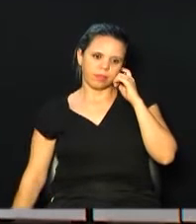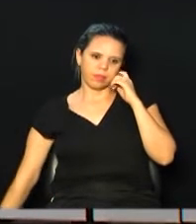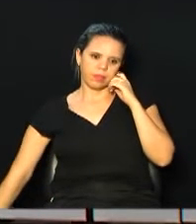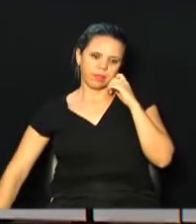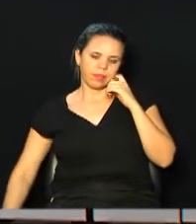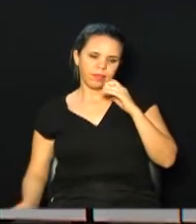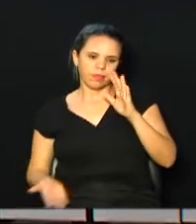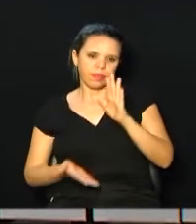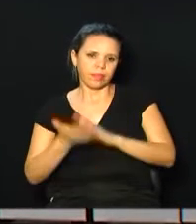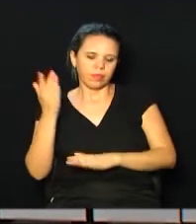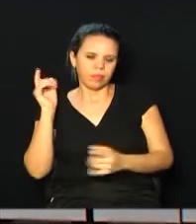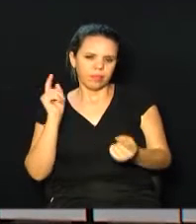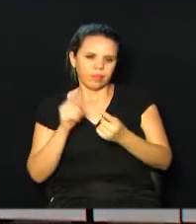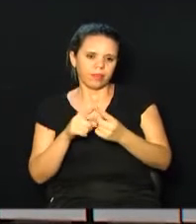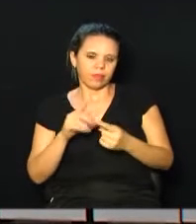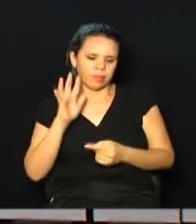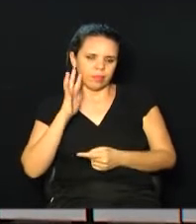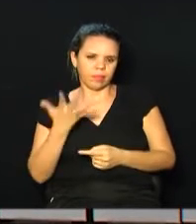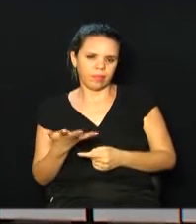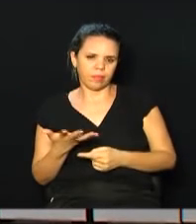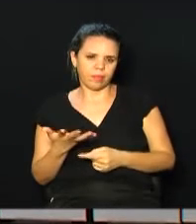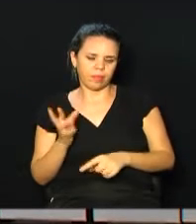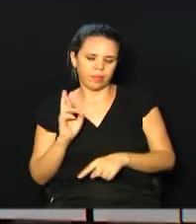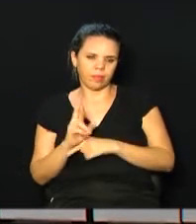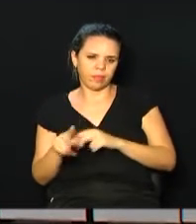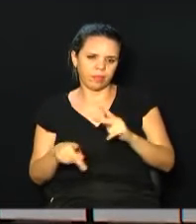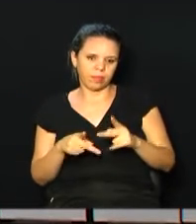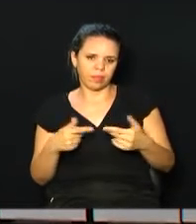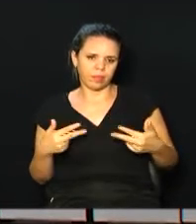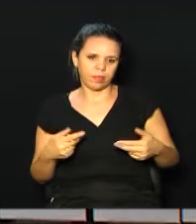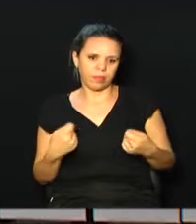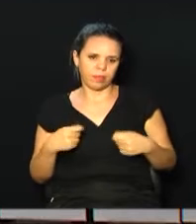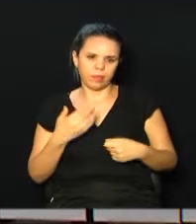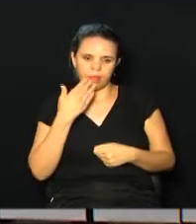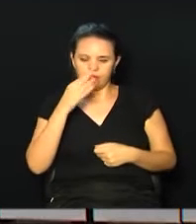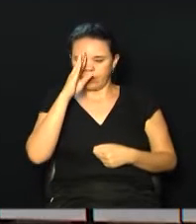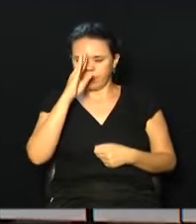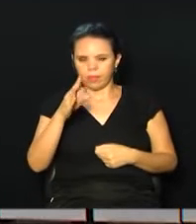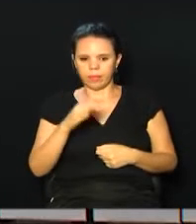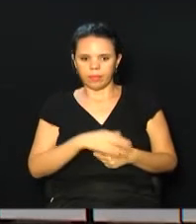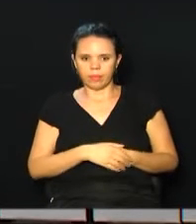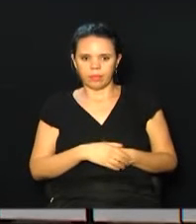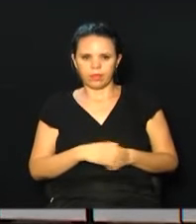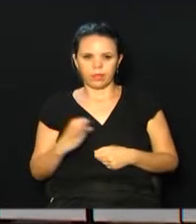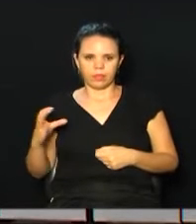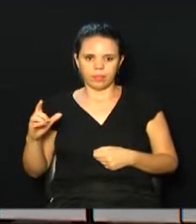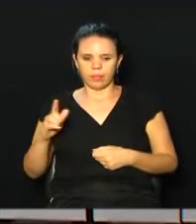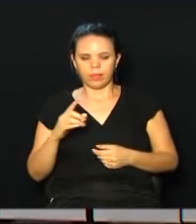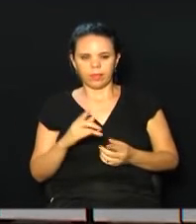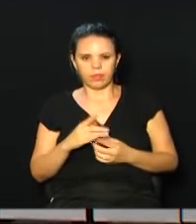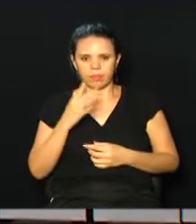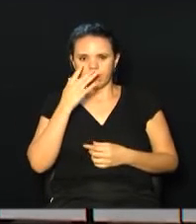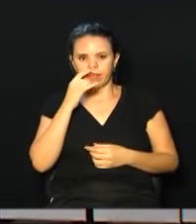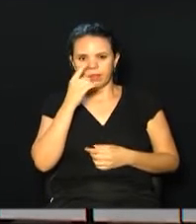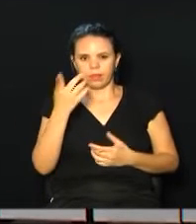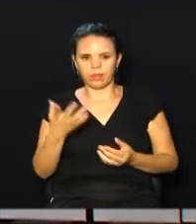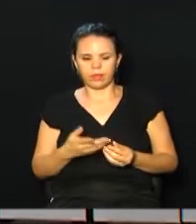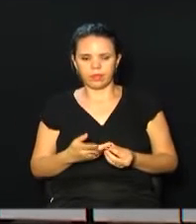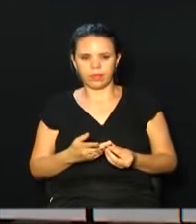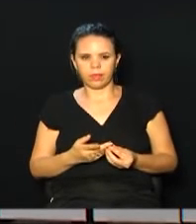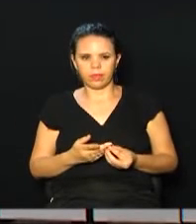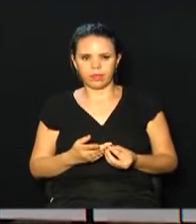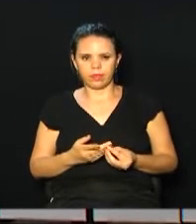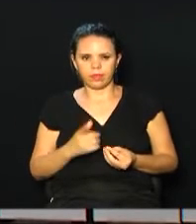sai já com essa missão de poder representar essas demandas, principalmente ali no distrito Campo Grande, Ouro Verde. A gente tem